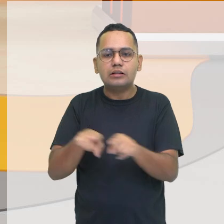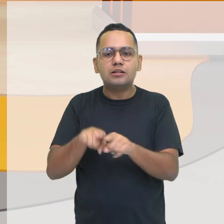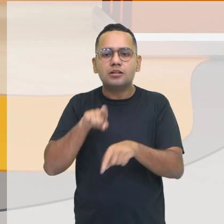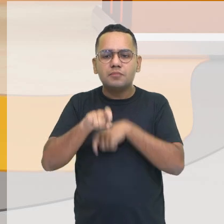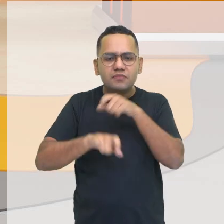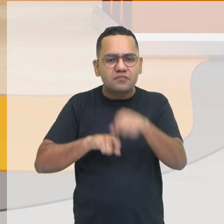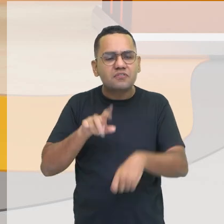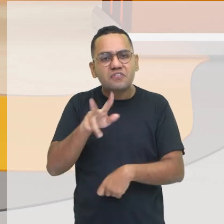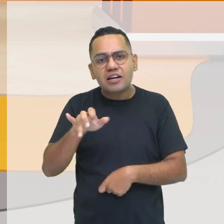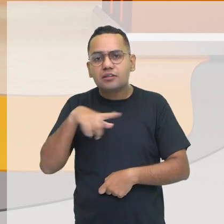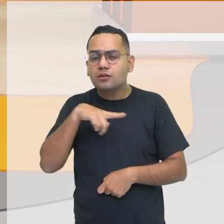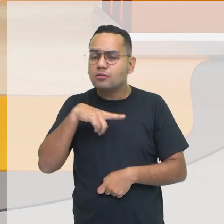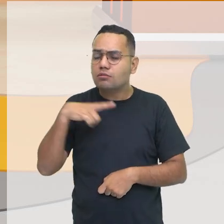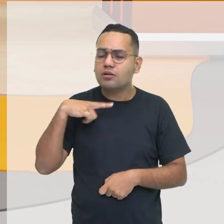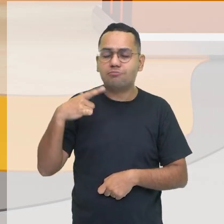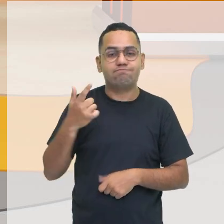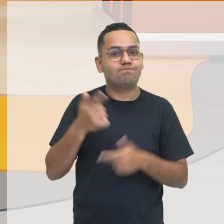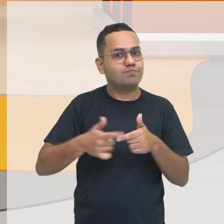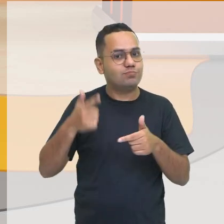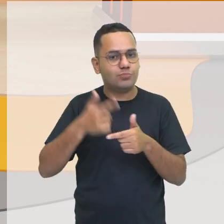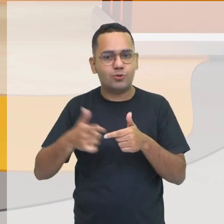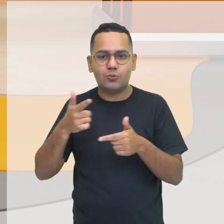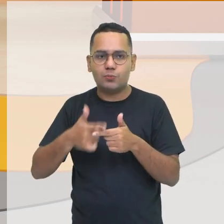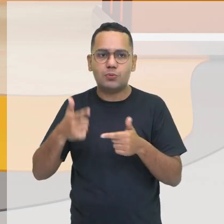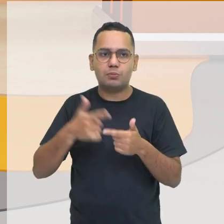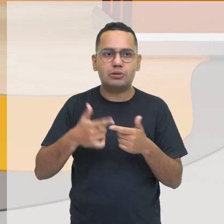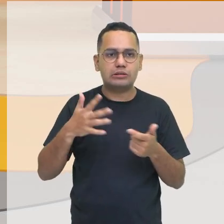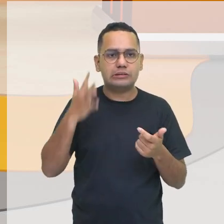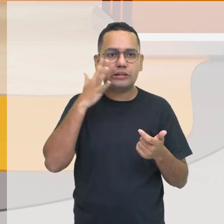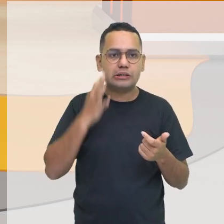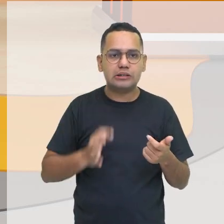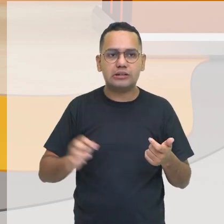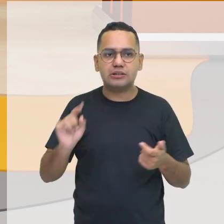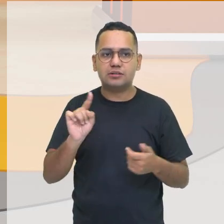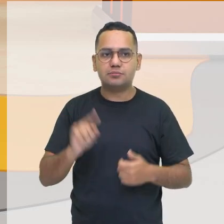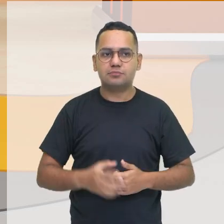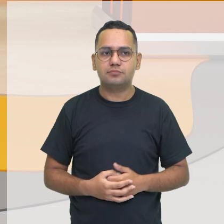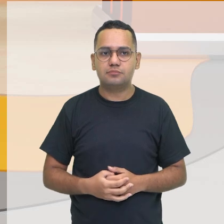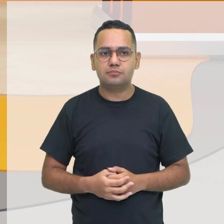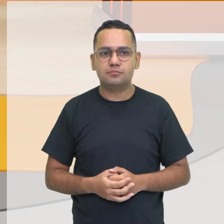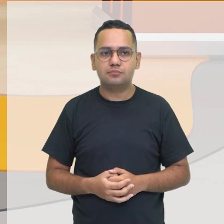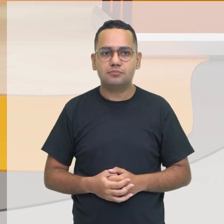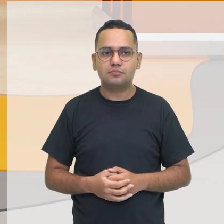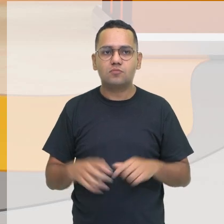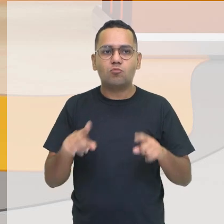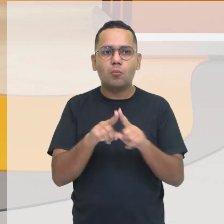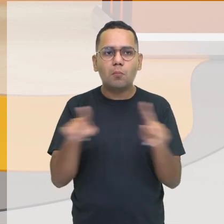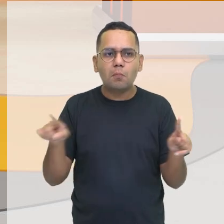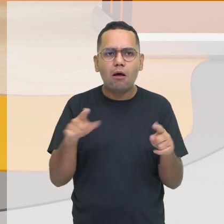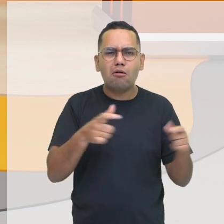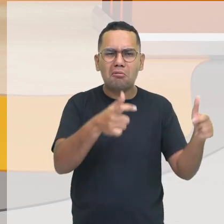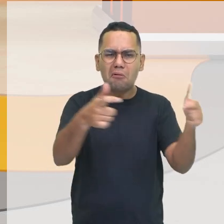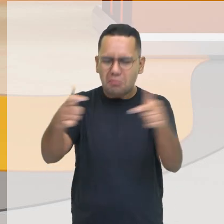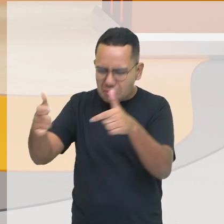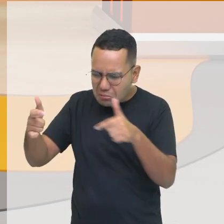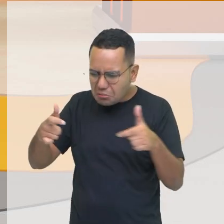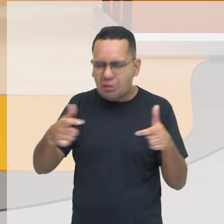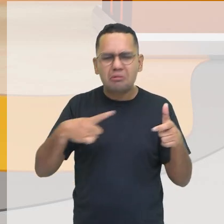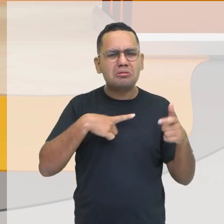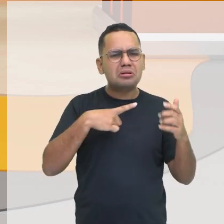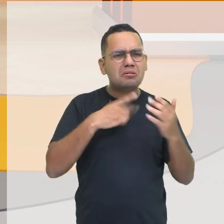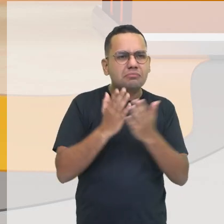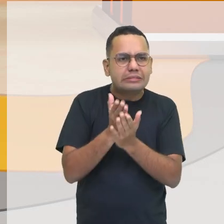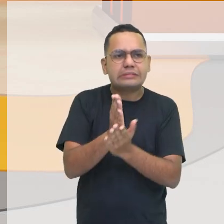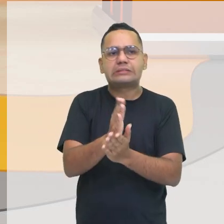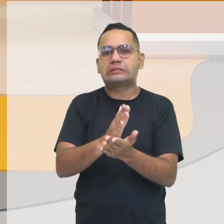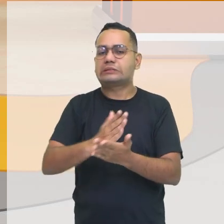incerteza. Então, observem só, eu tenho aqui uma crise econômica, eu tenho uma crise política, uma instabilidade em vários